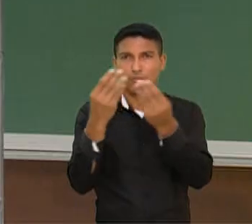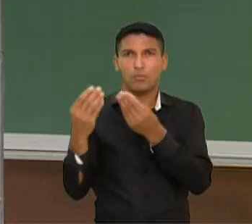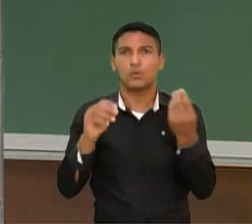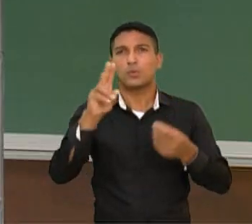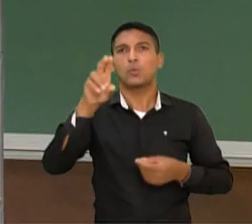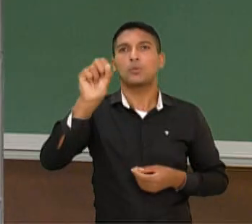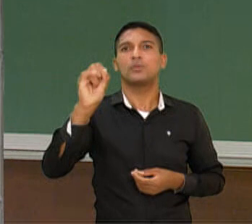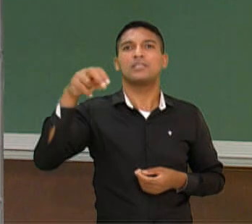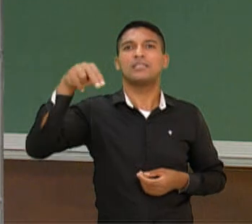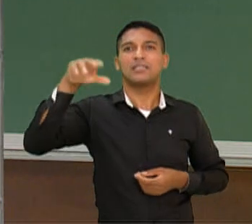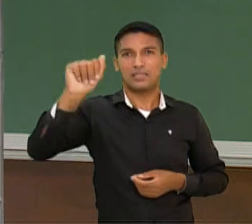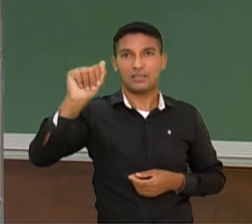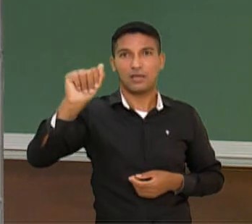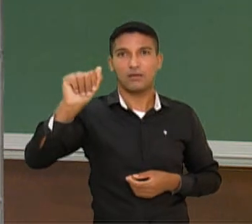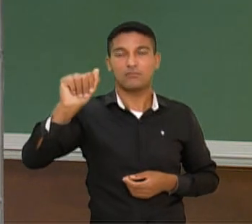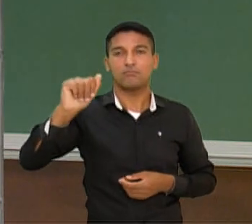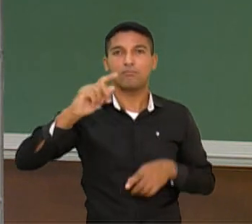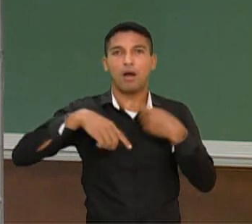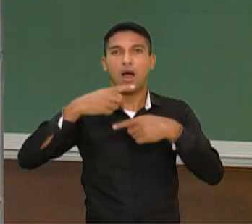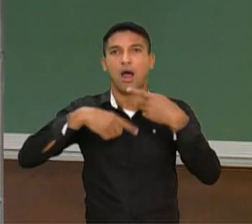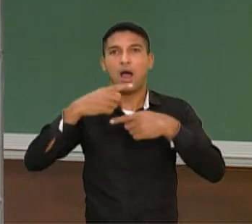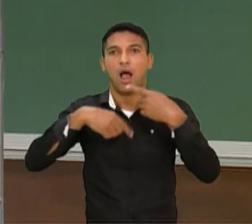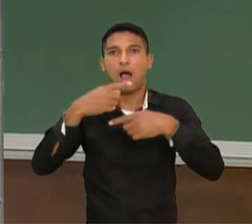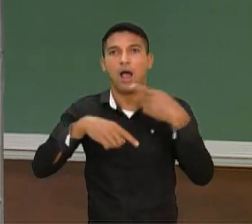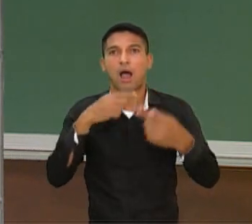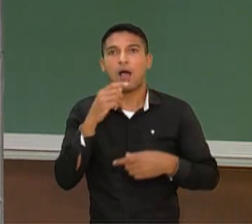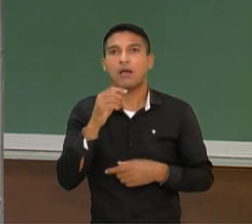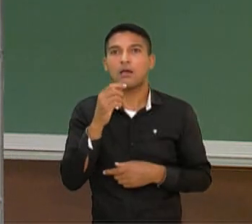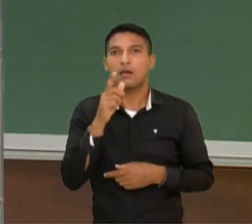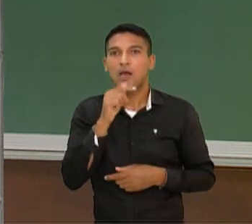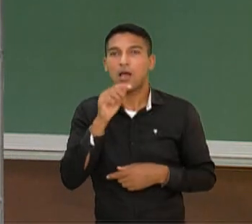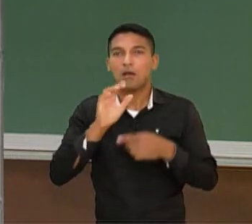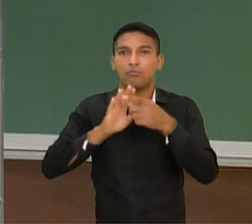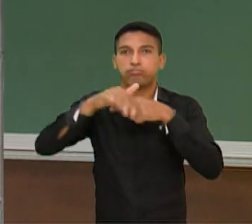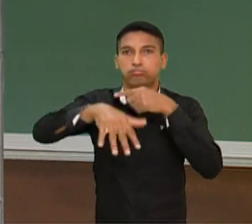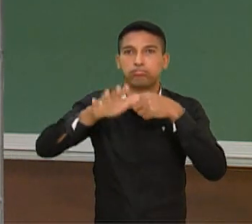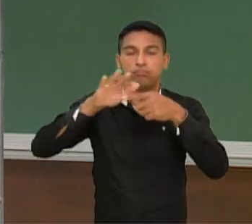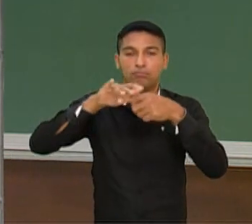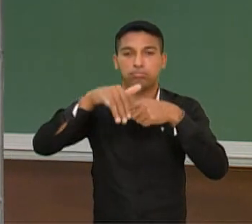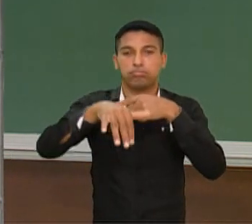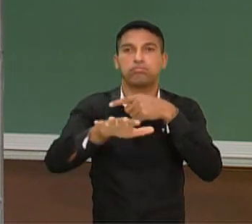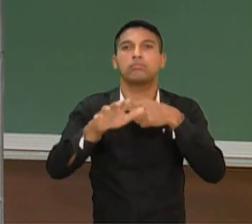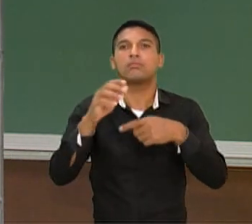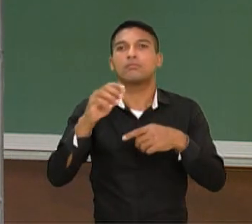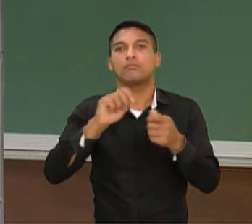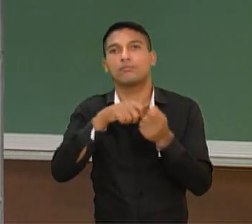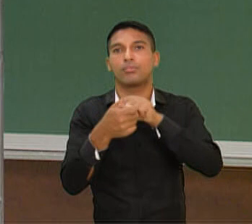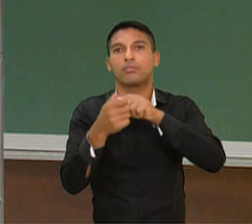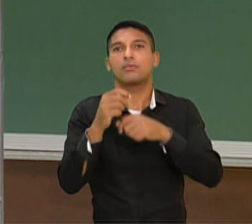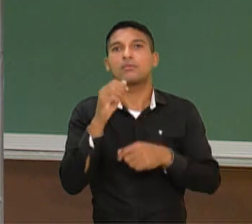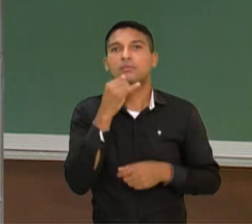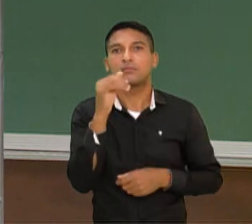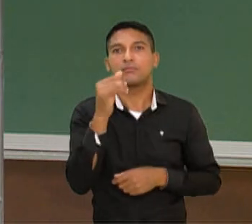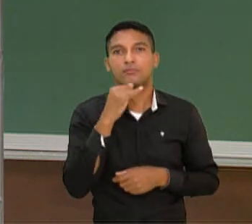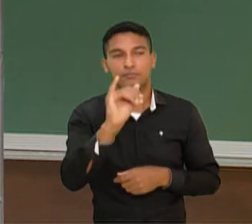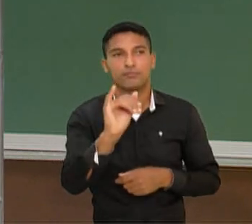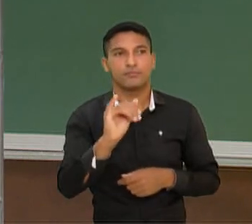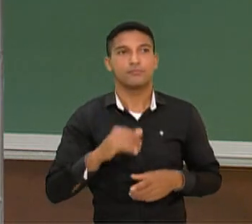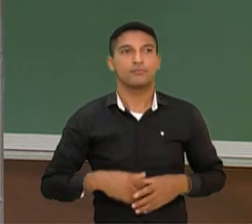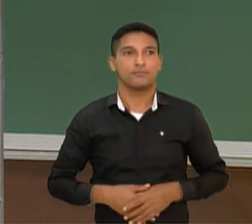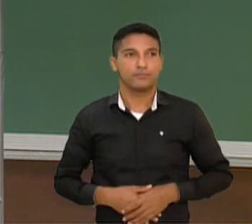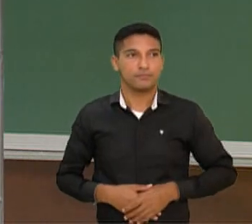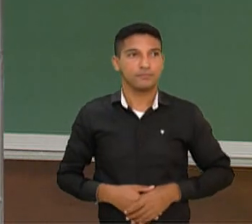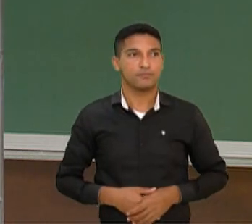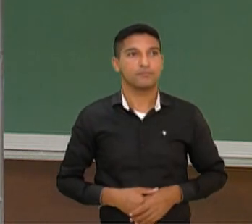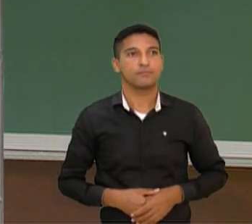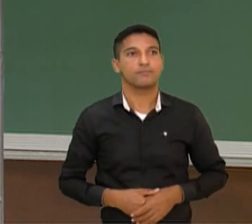identificamos sim um potencial hidroelétrico importante, que é uma das coisas que a gente falou em fontes energéticas, a análise do potencial.